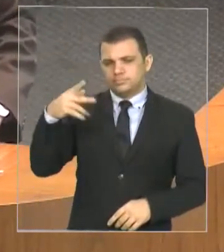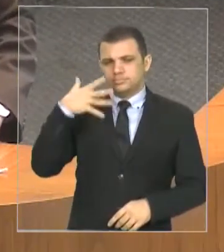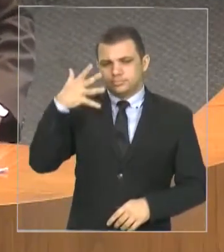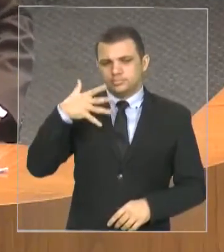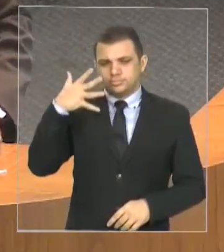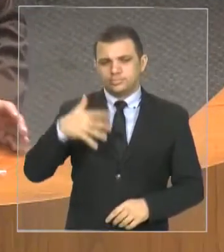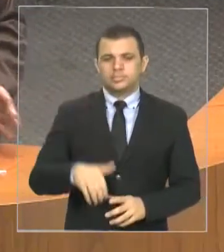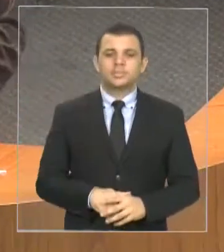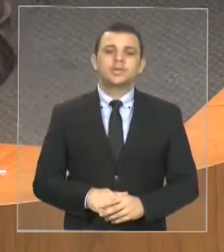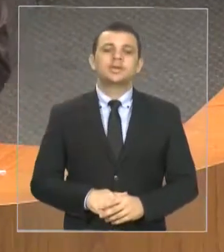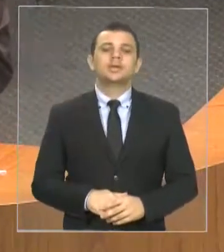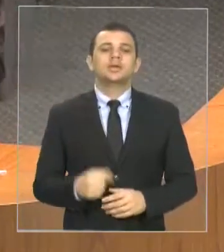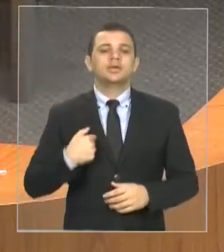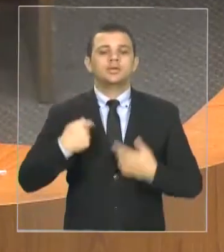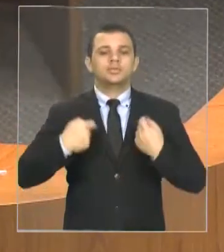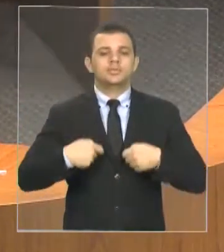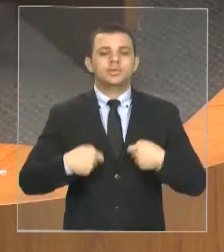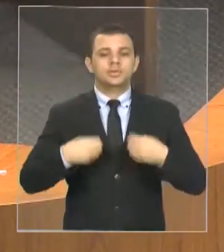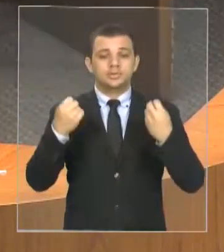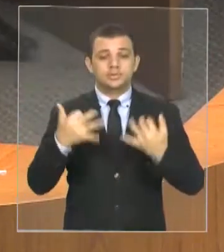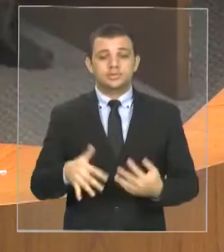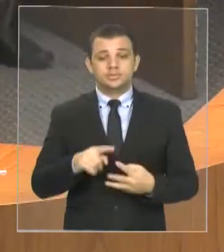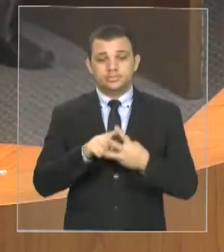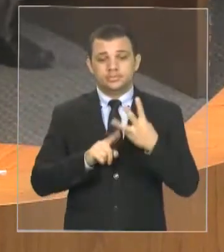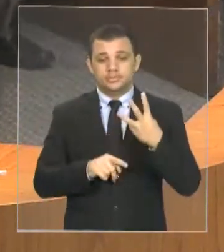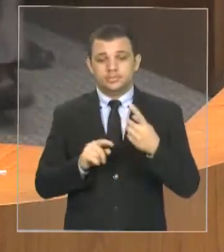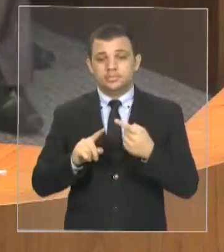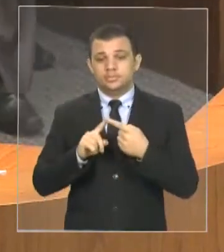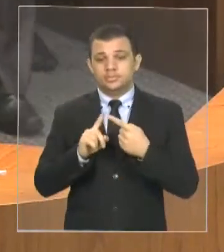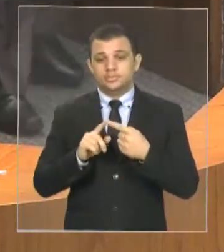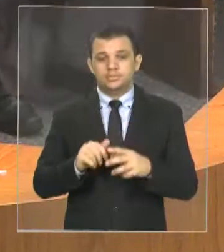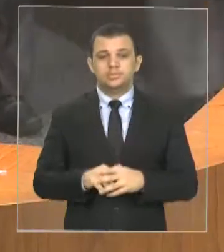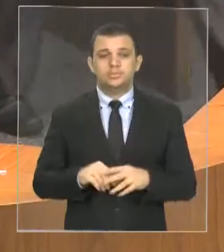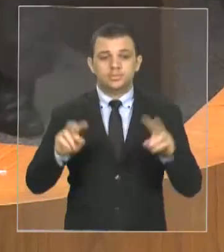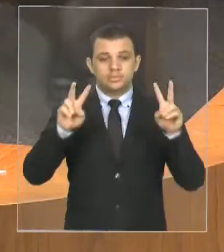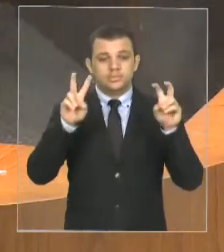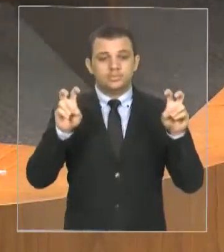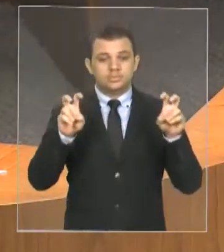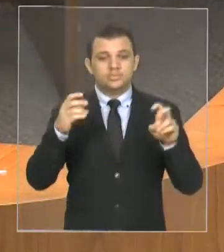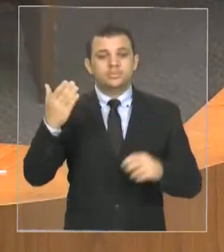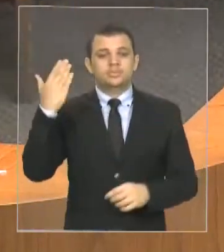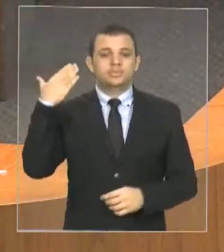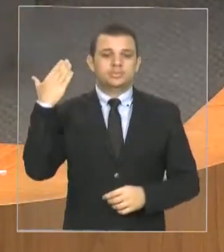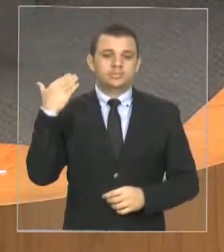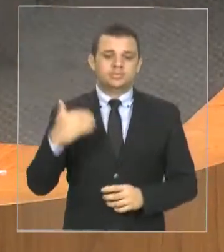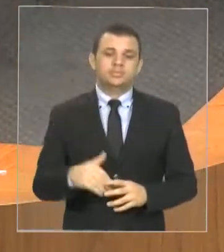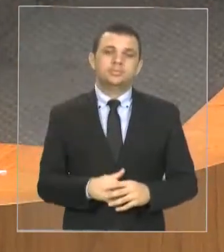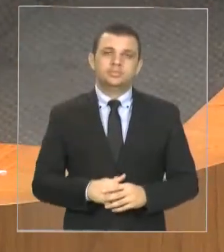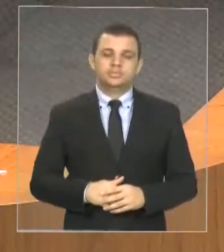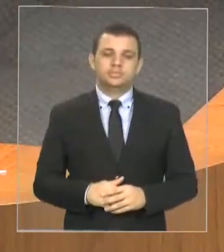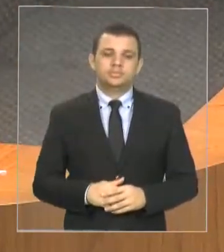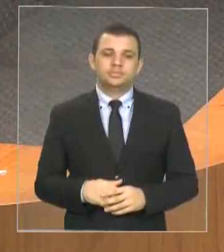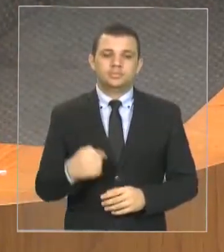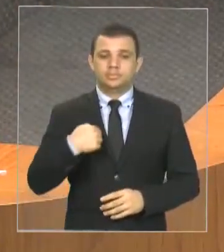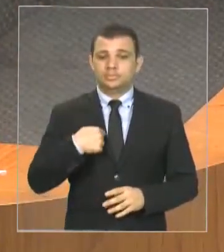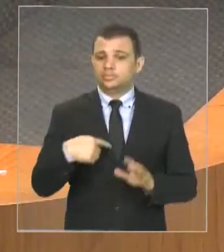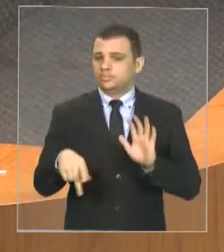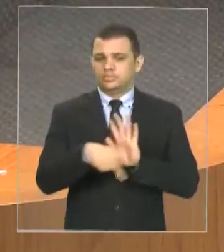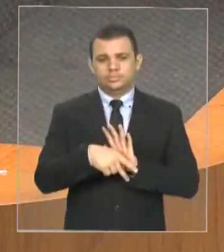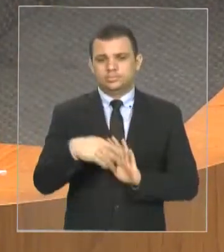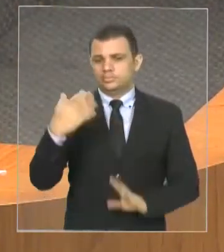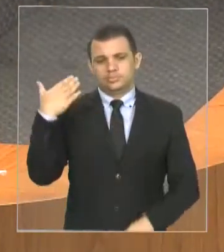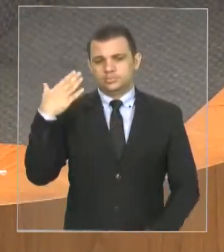Otelino, eu preciso fazer 3 observações. A primeira delas é com relação ao passado. Eu não faço parte do